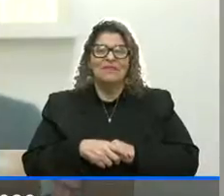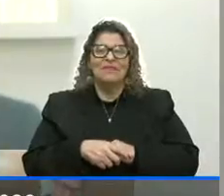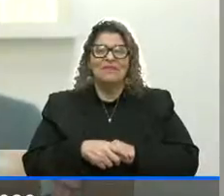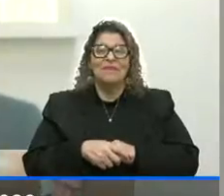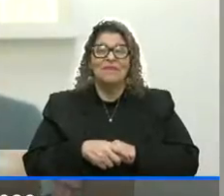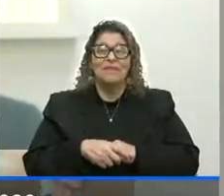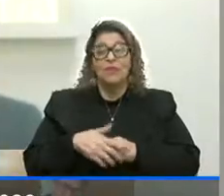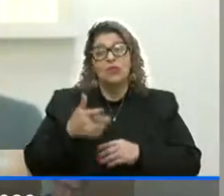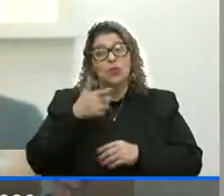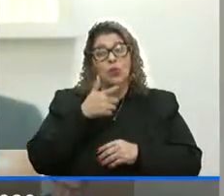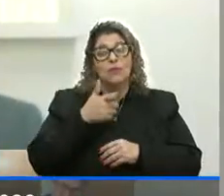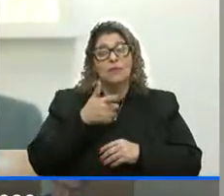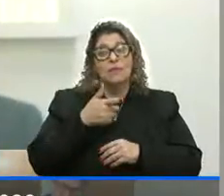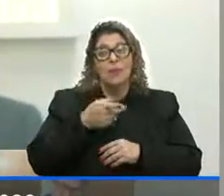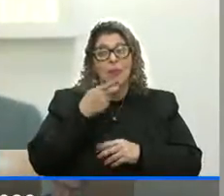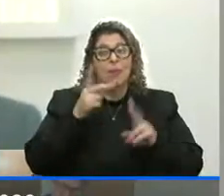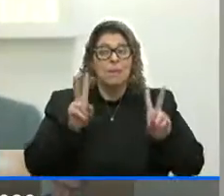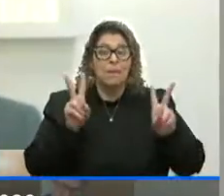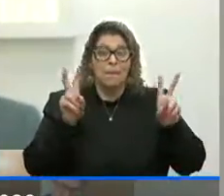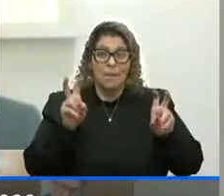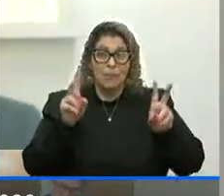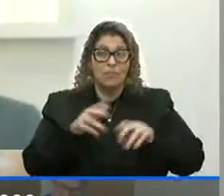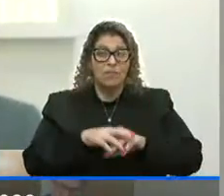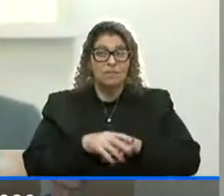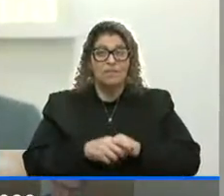algum comentário sobre esse tema.